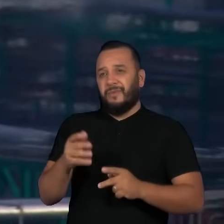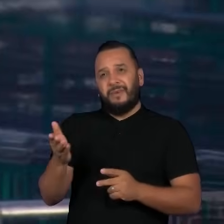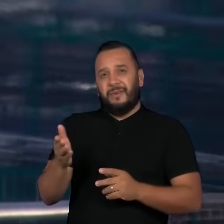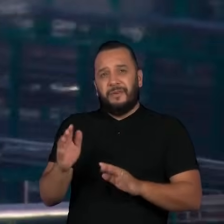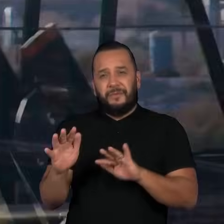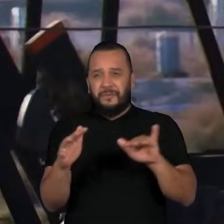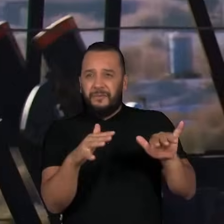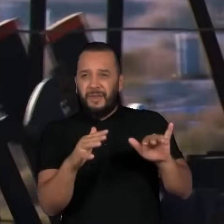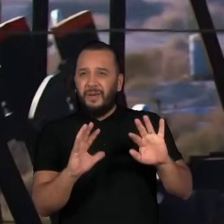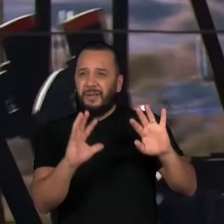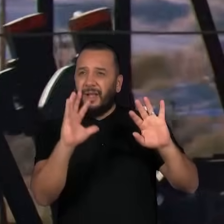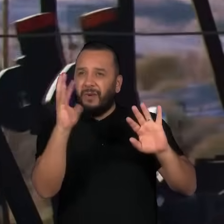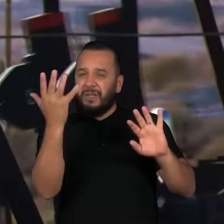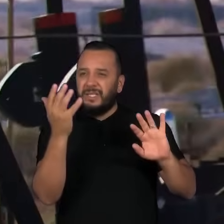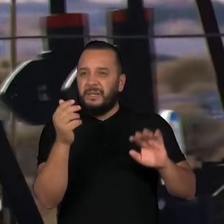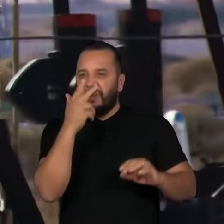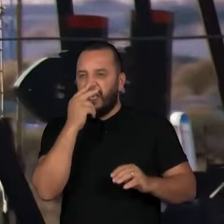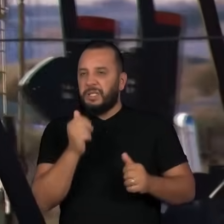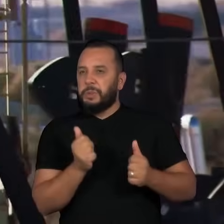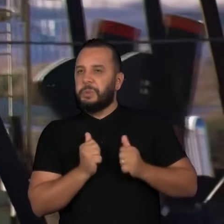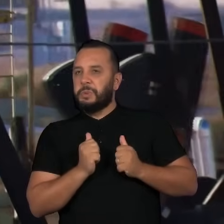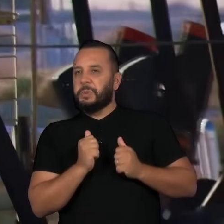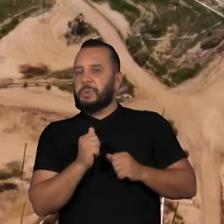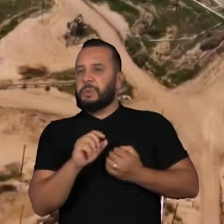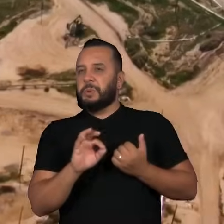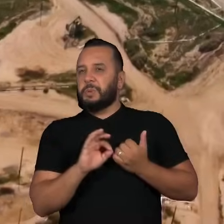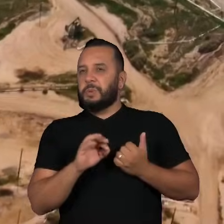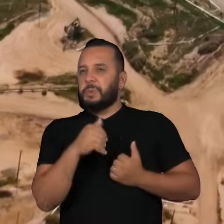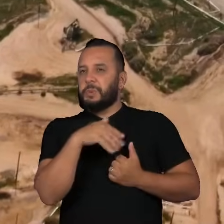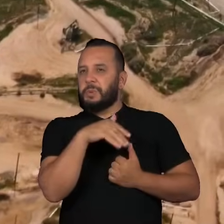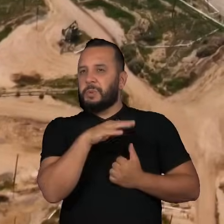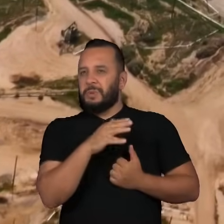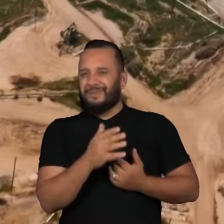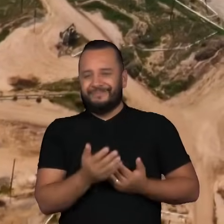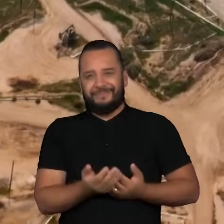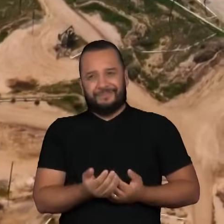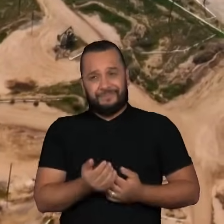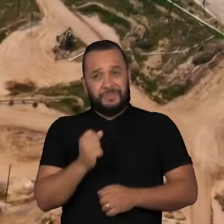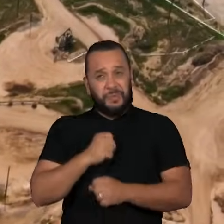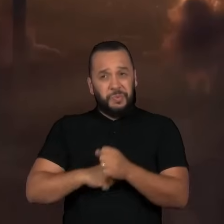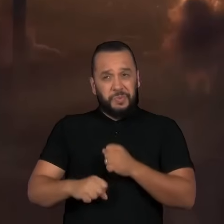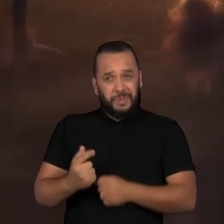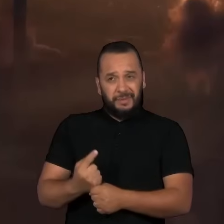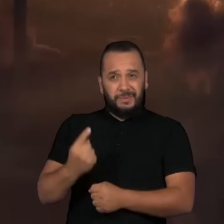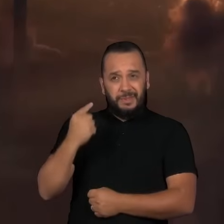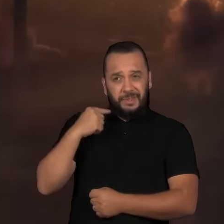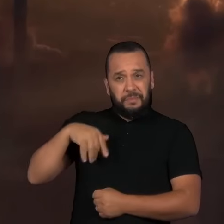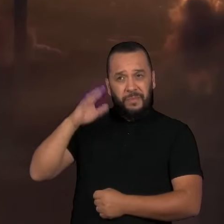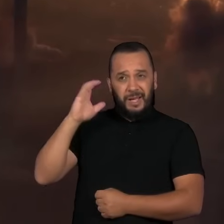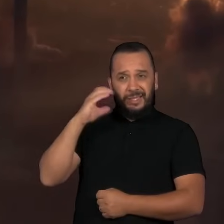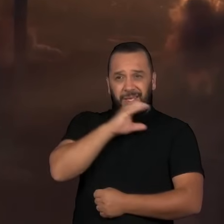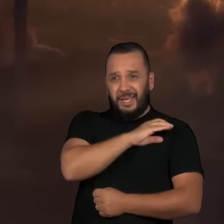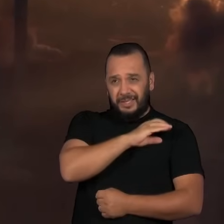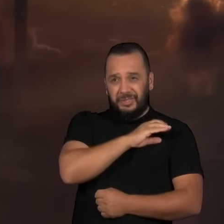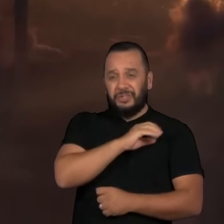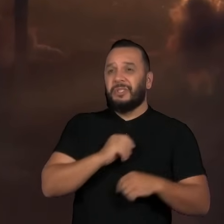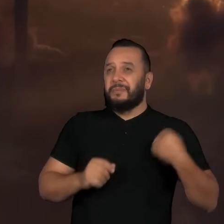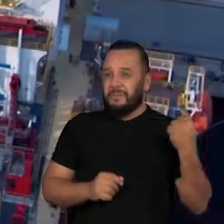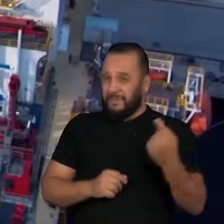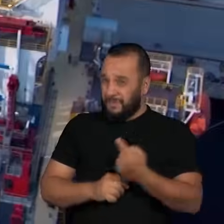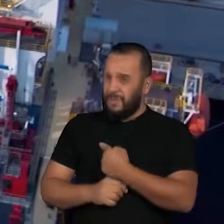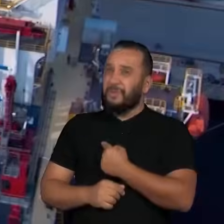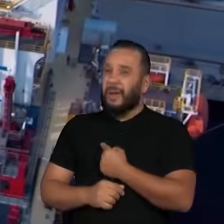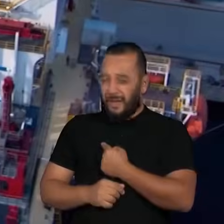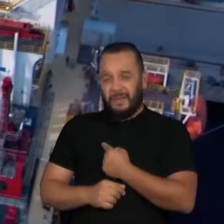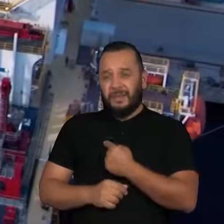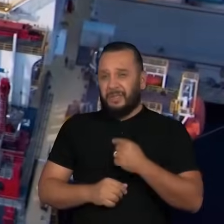o que está acontecendo. O ano passado foi o ano mais quente e foi o ano em que mais consumimos energia fóssil.